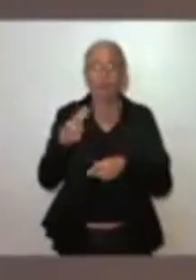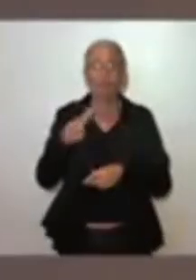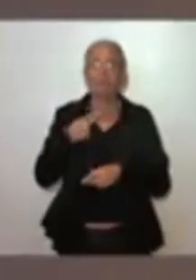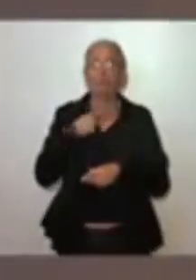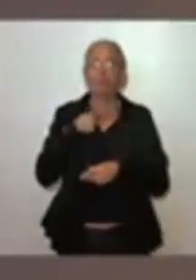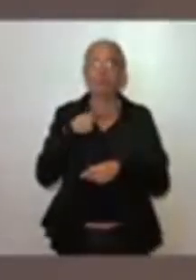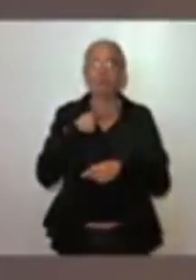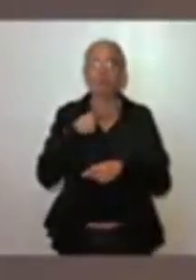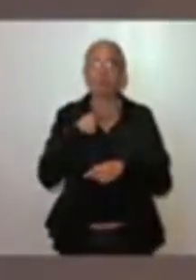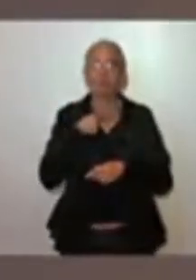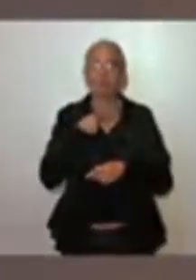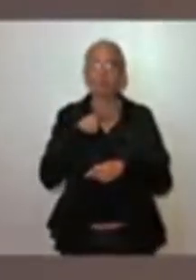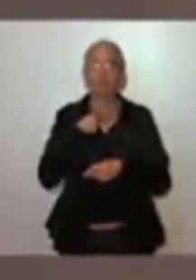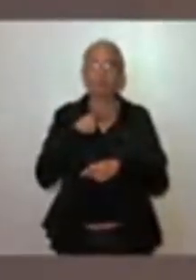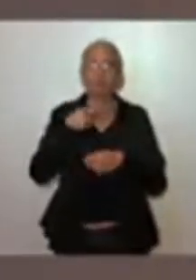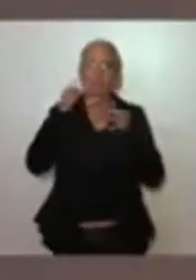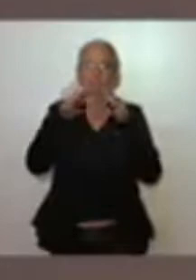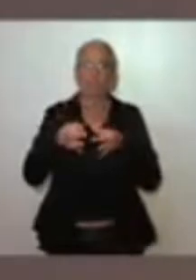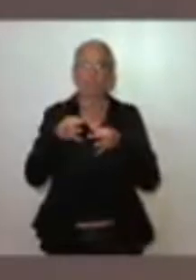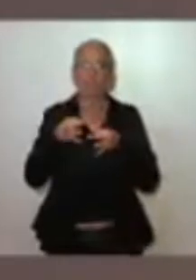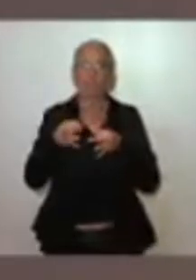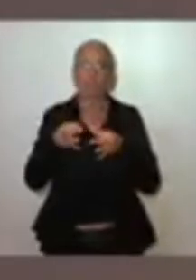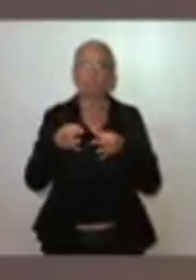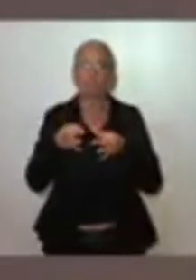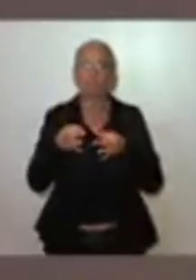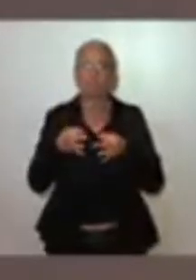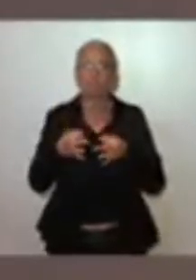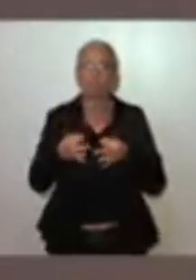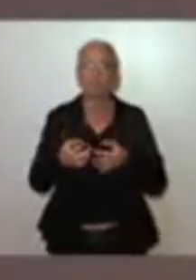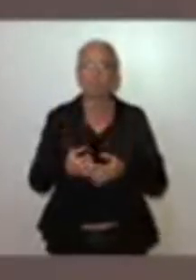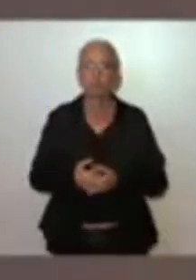pode ser uma causa boa e